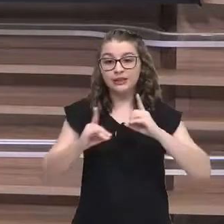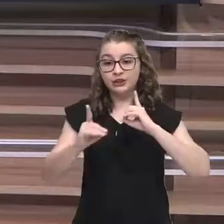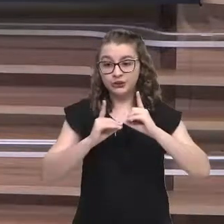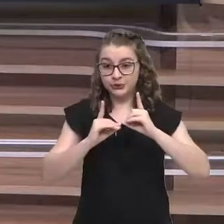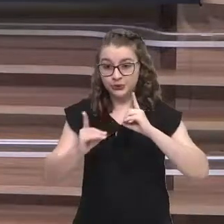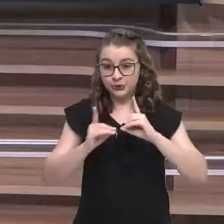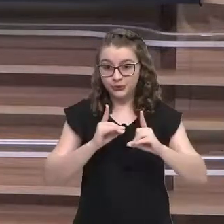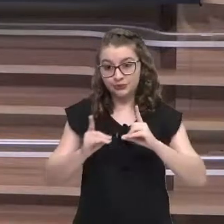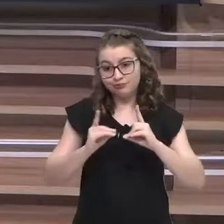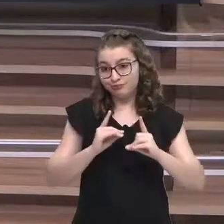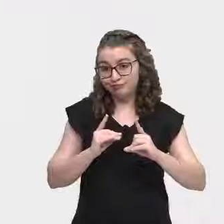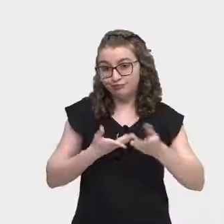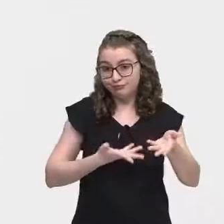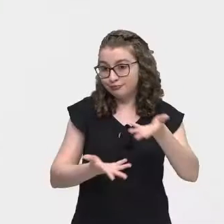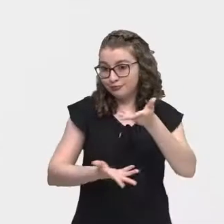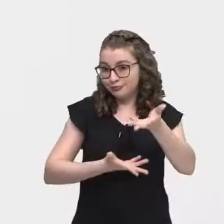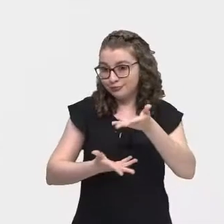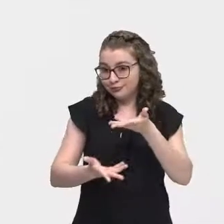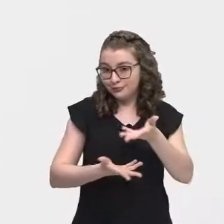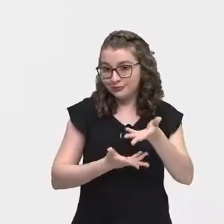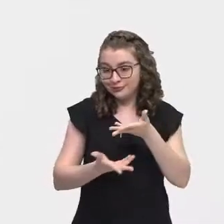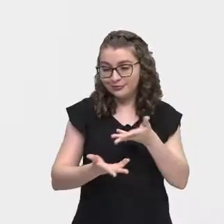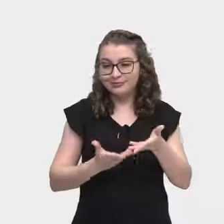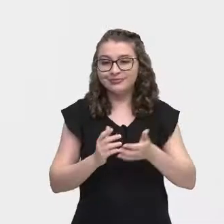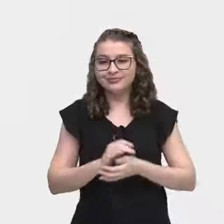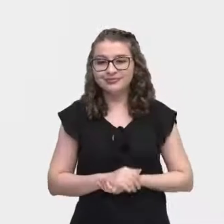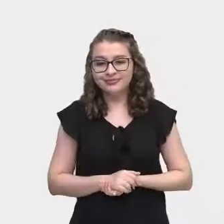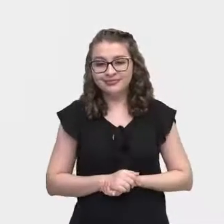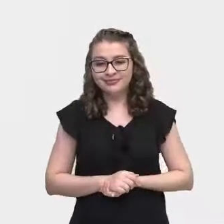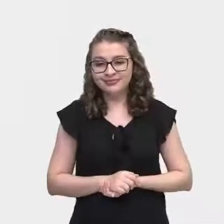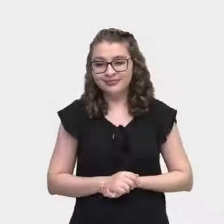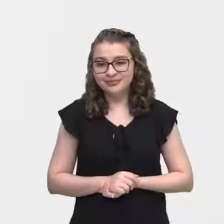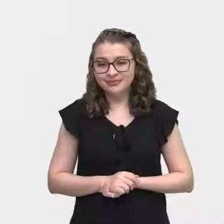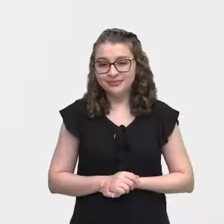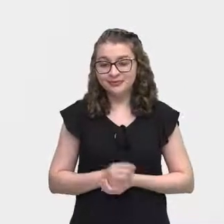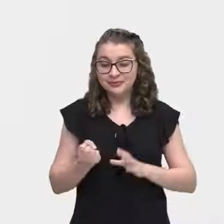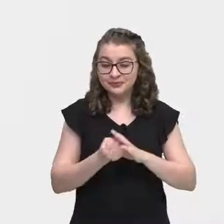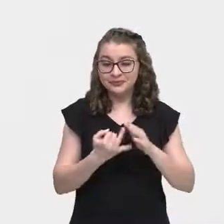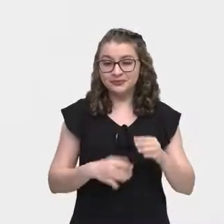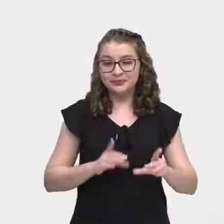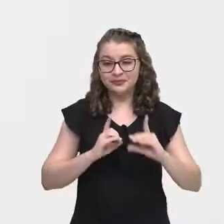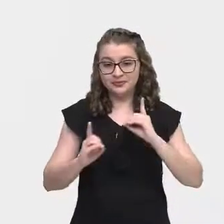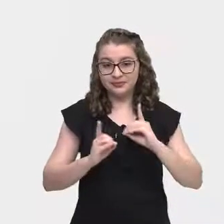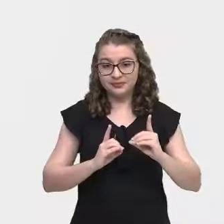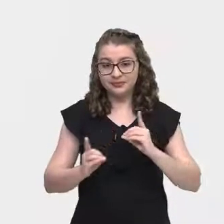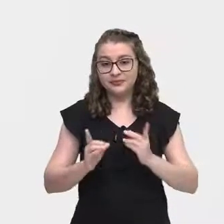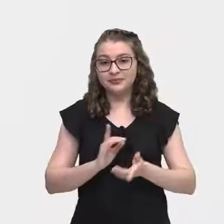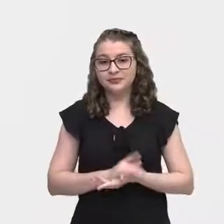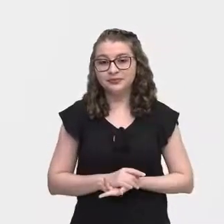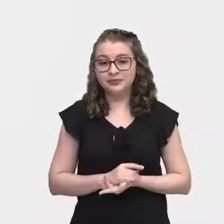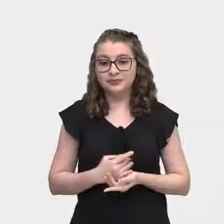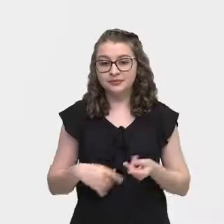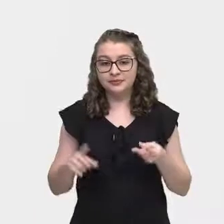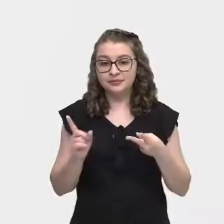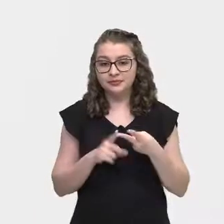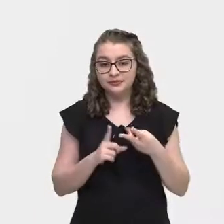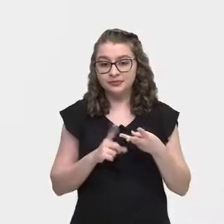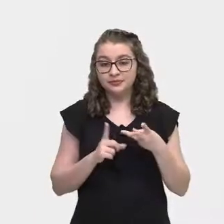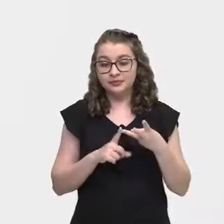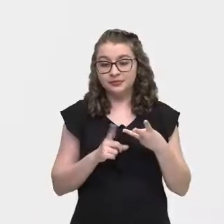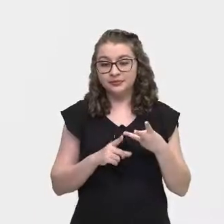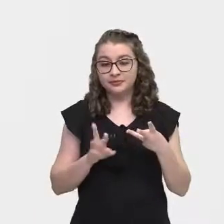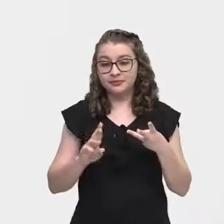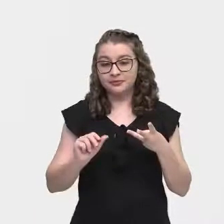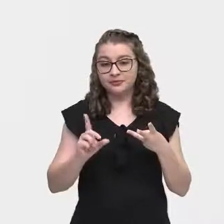né? Diálogo, nós estamos dialogando com as pessoas. É um caráter dialogal. E depois, radical, vai